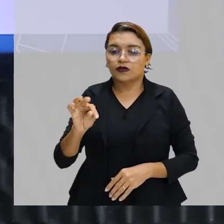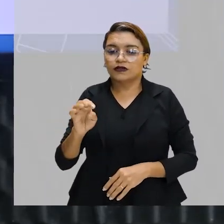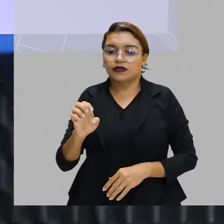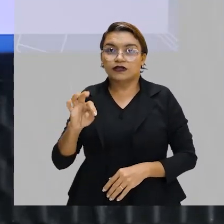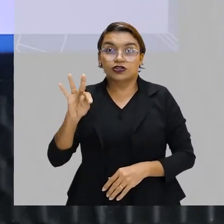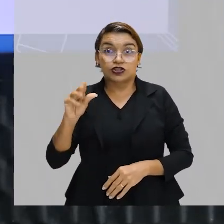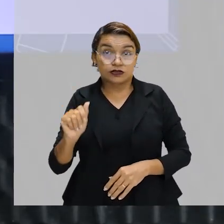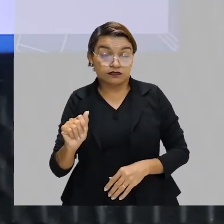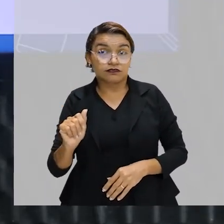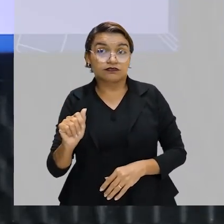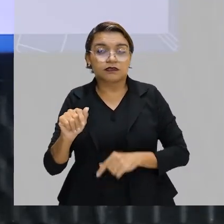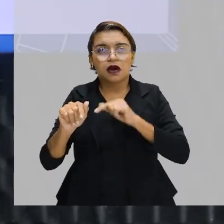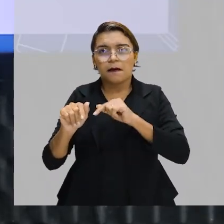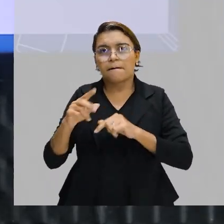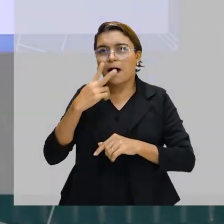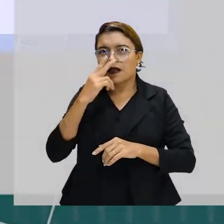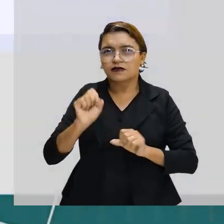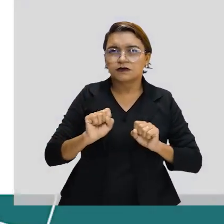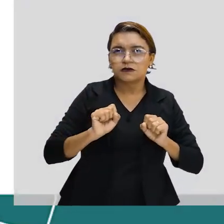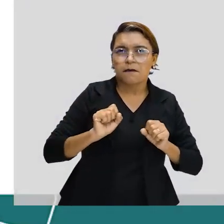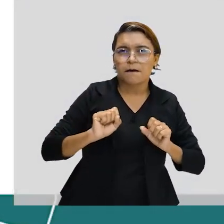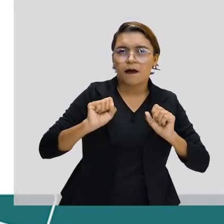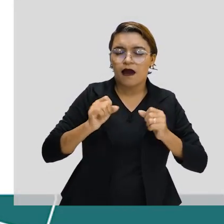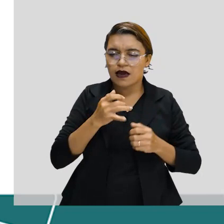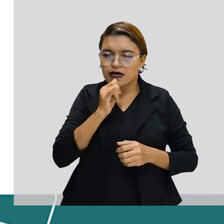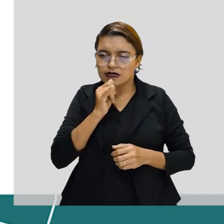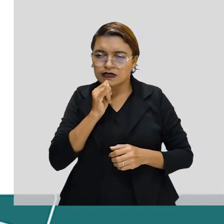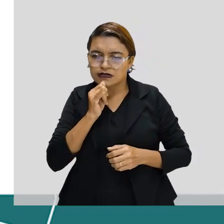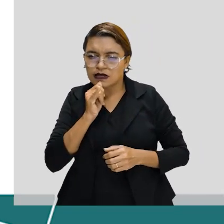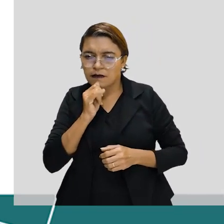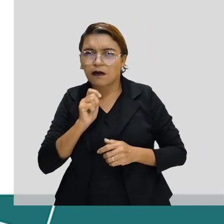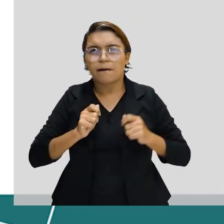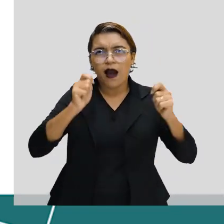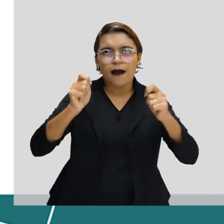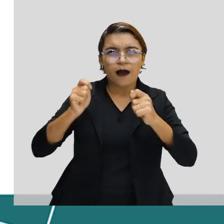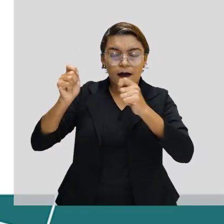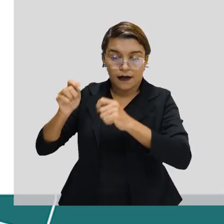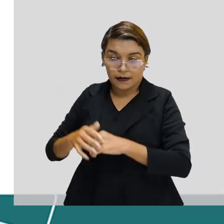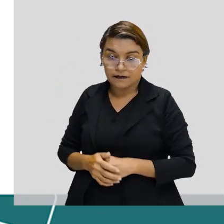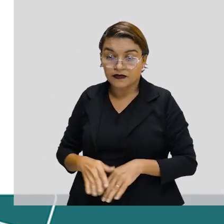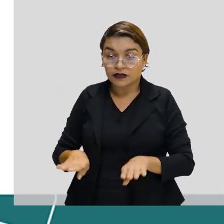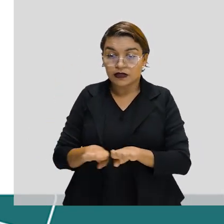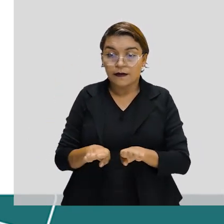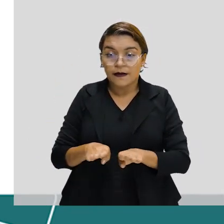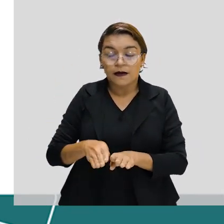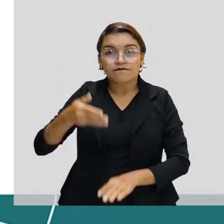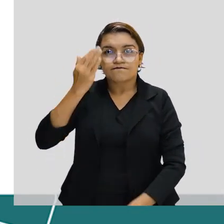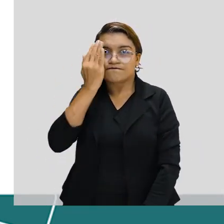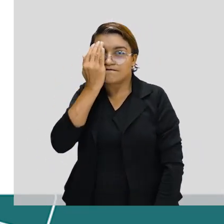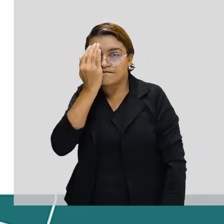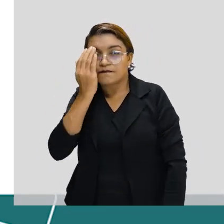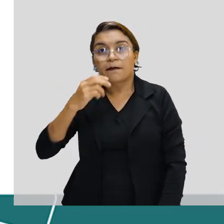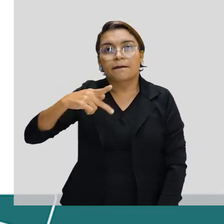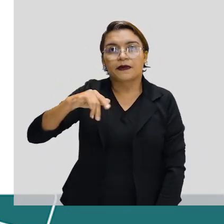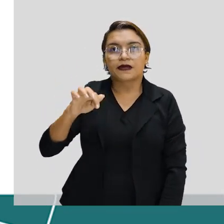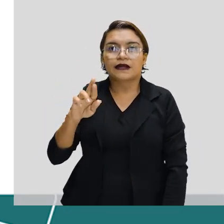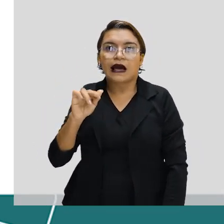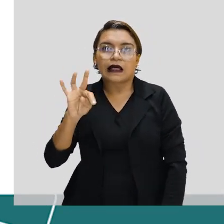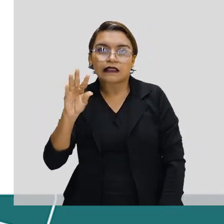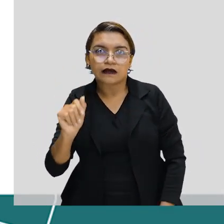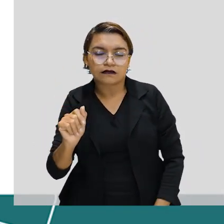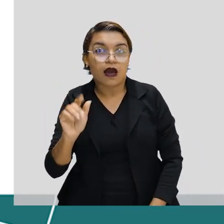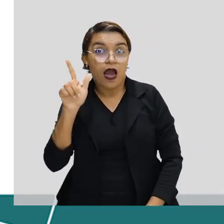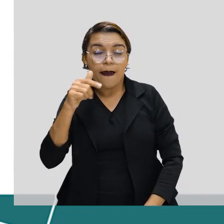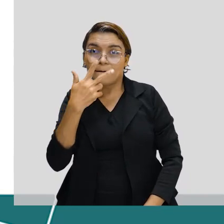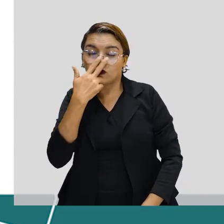estão aceitando muito essa realidade. Ser pirata, ser de trouxas. Pirata é aquele que rouba, né? Abrindo o pala,